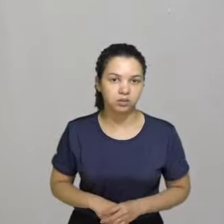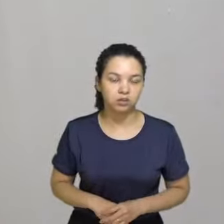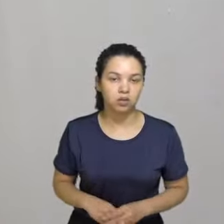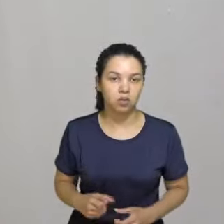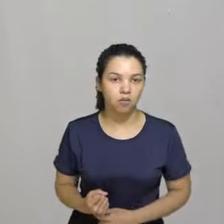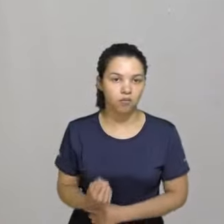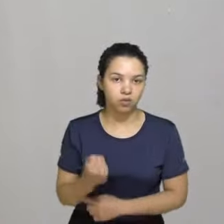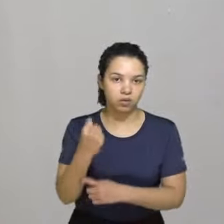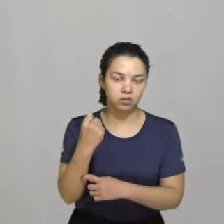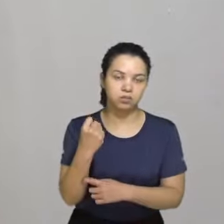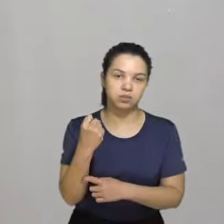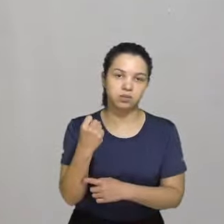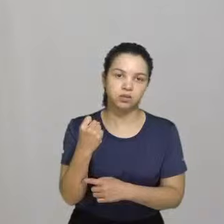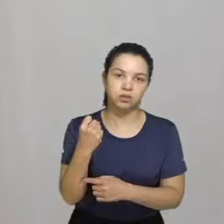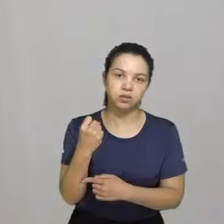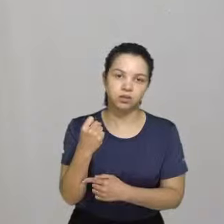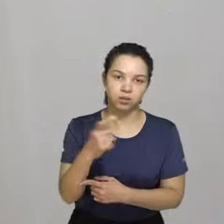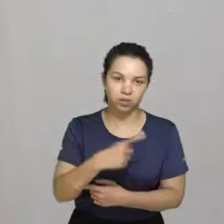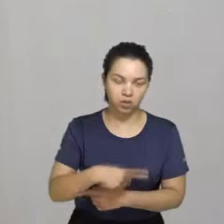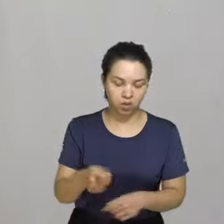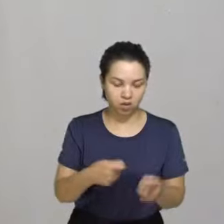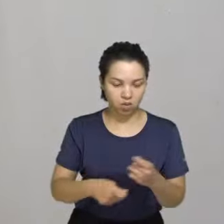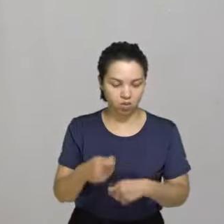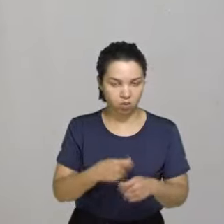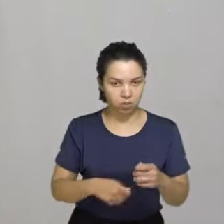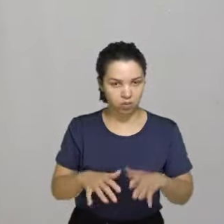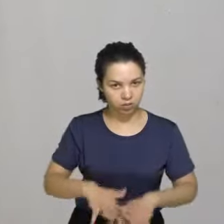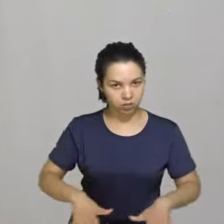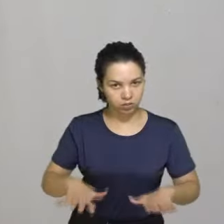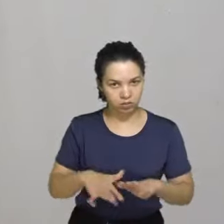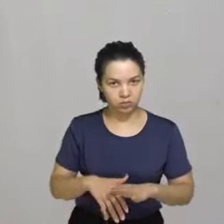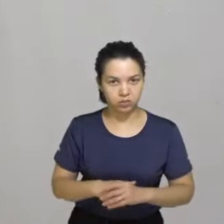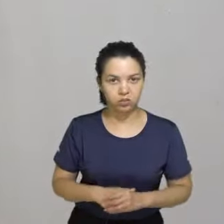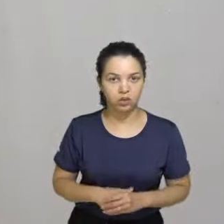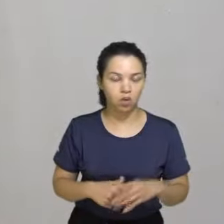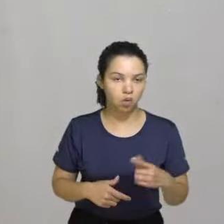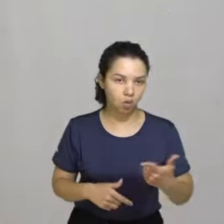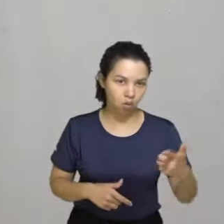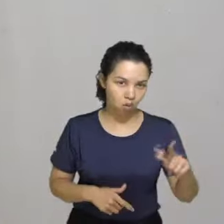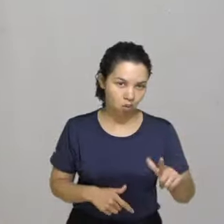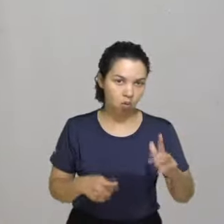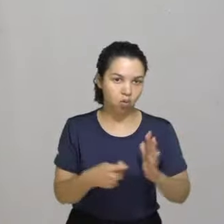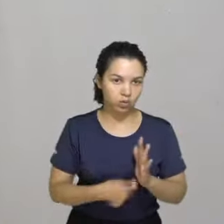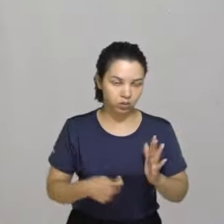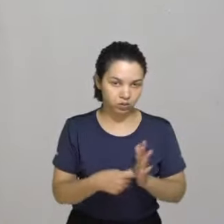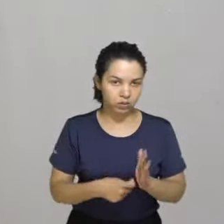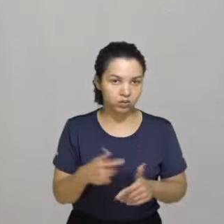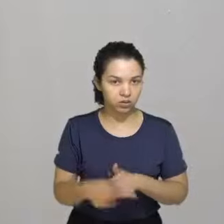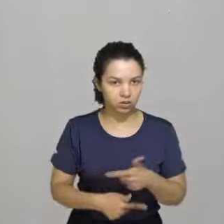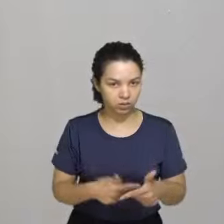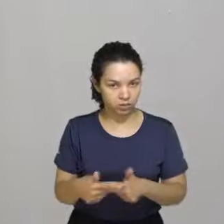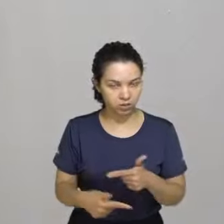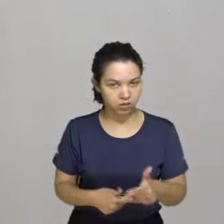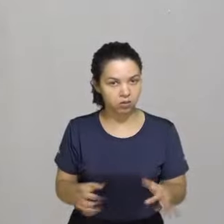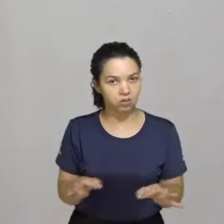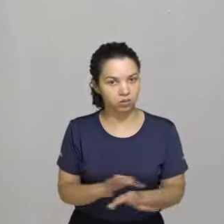fortalecimento da nossa economia num todo. Outra luta que trabalhei